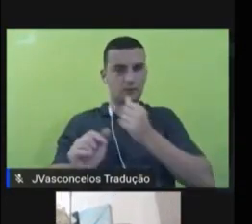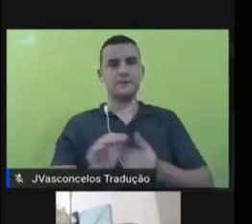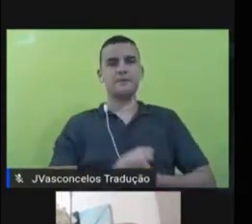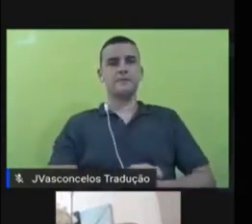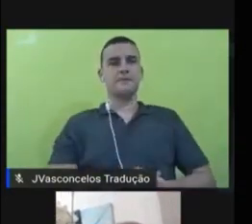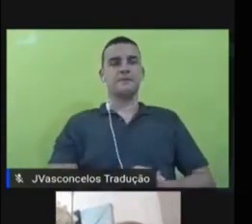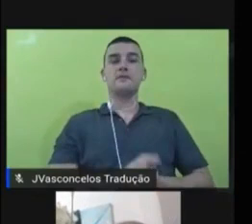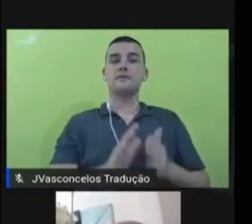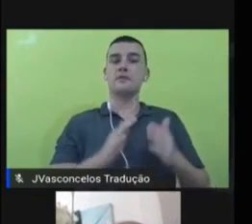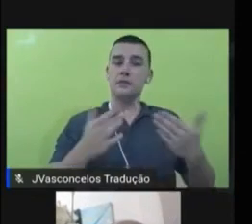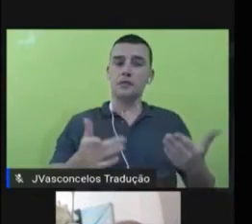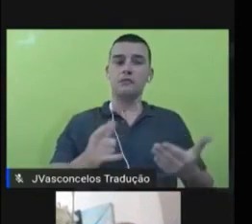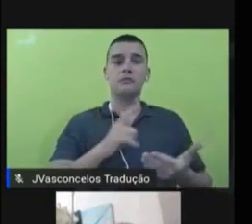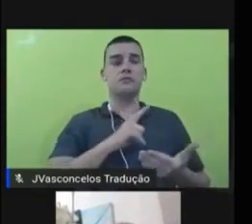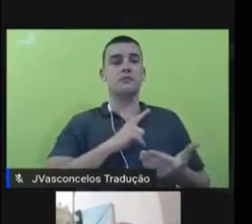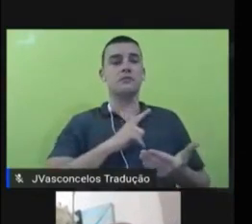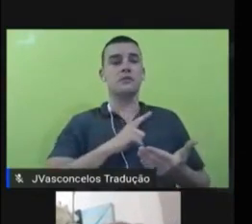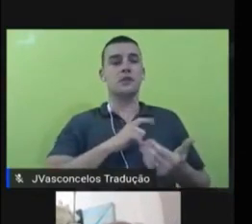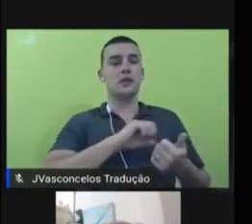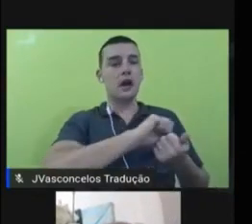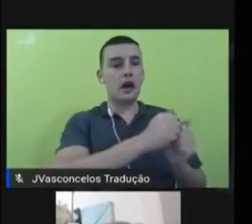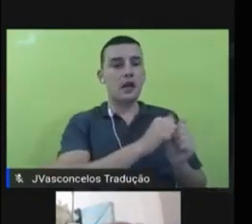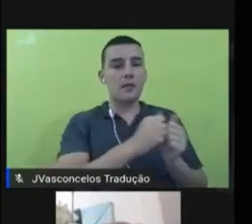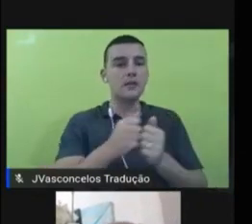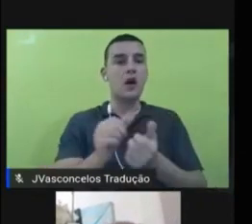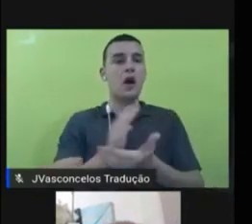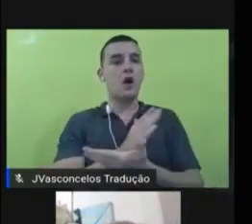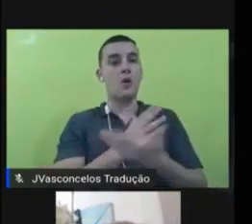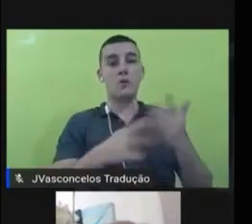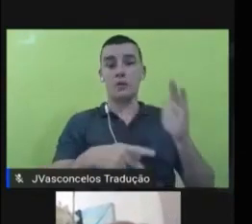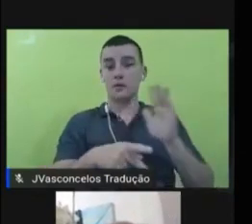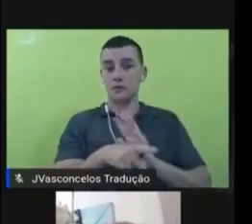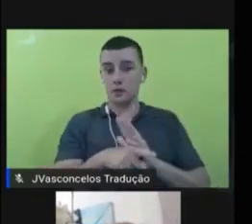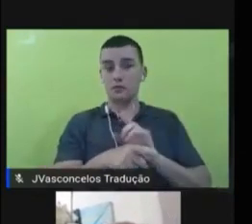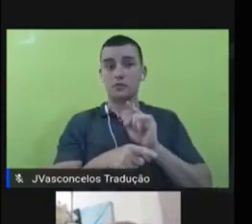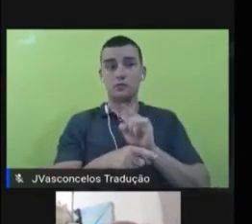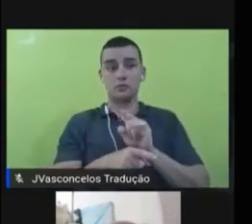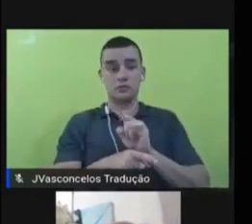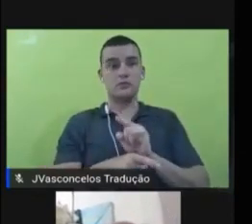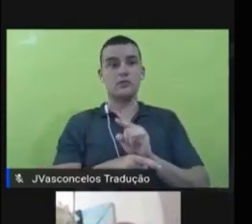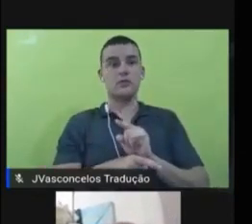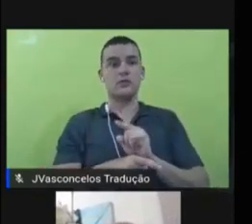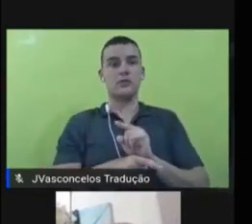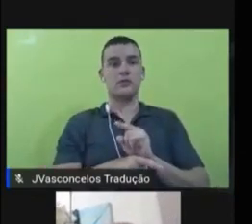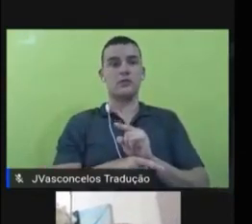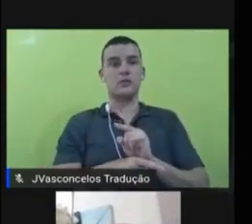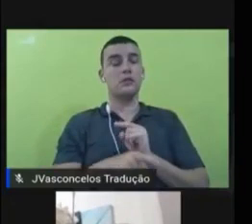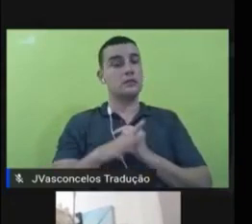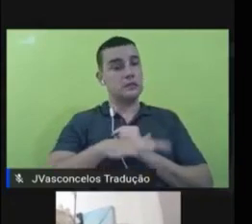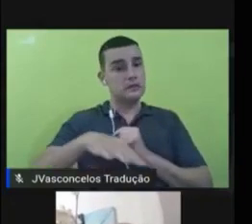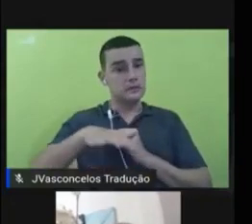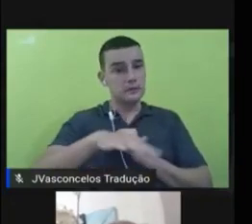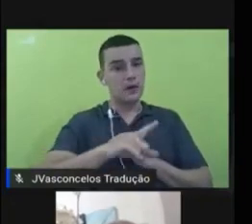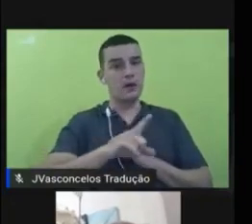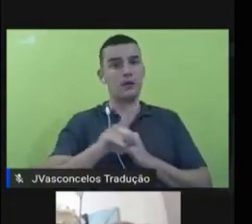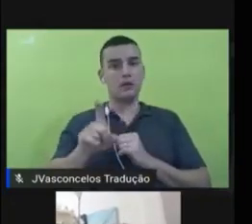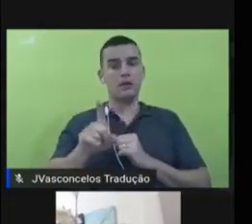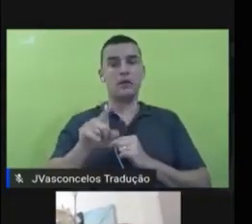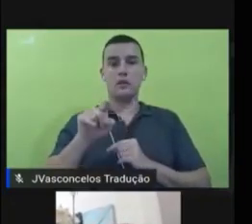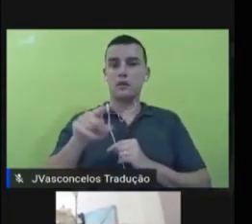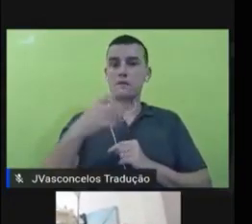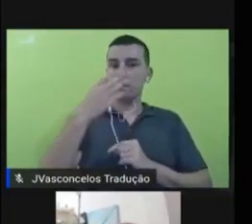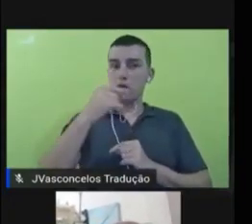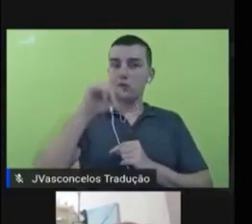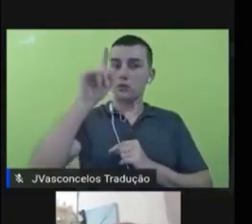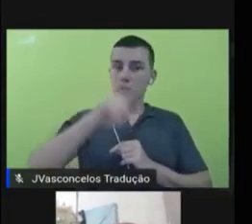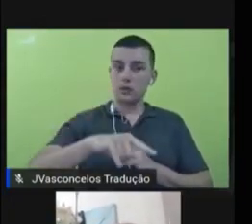E aí, algumas adequações curriculares, né, que são desenvolvidas, né, nesses espaços. Então, essa é uma foto